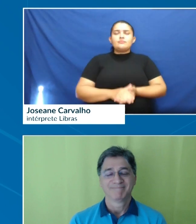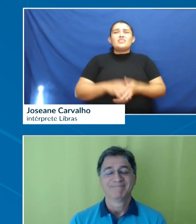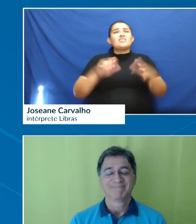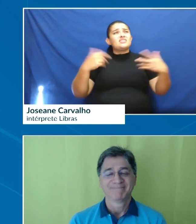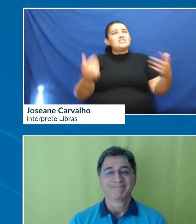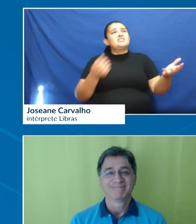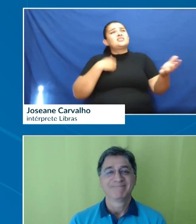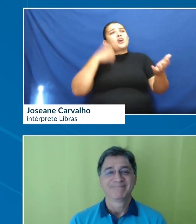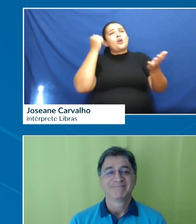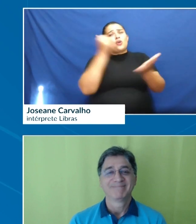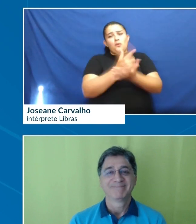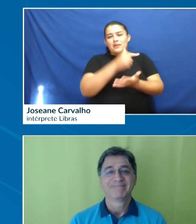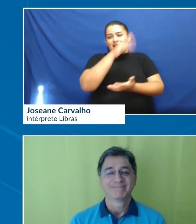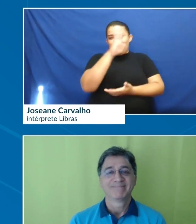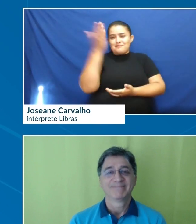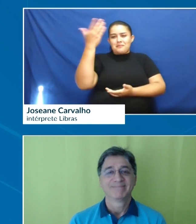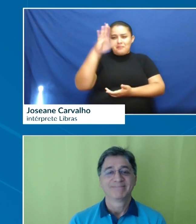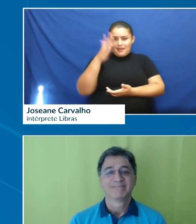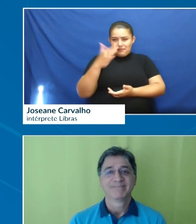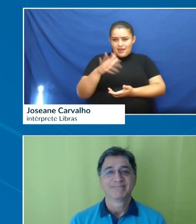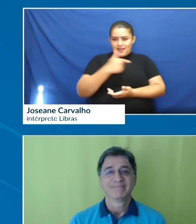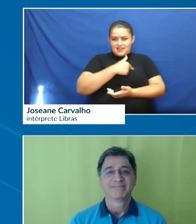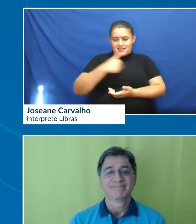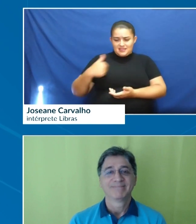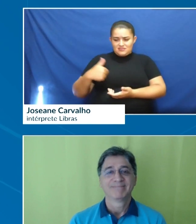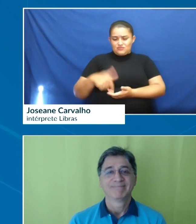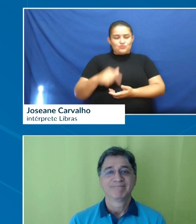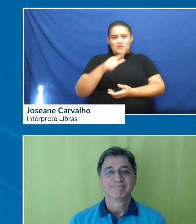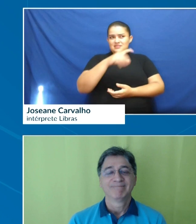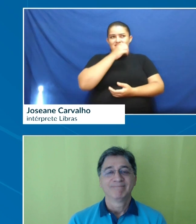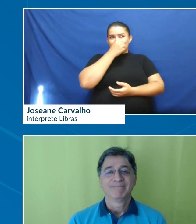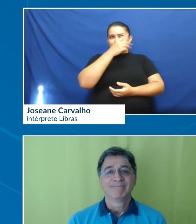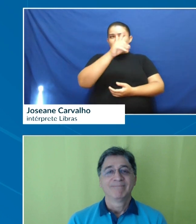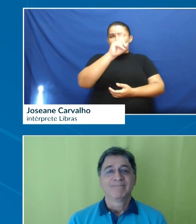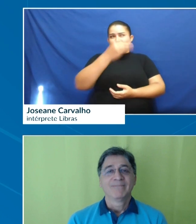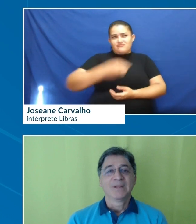impressão de comprar da China mais barato. Esse comprar mais barato não é tão vantajoso.